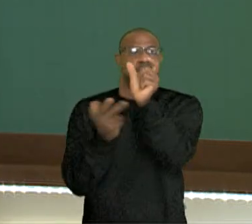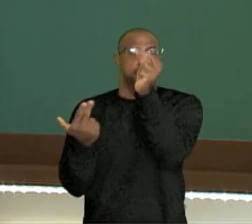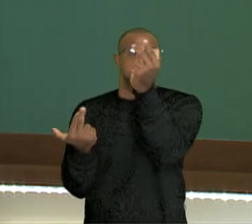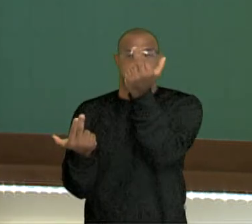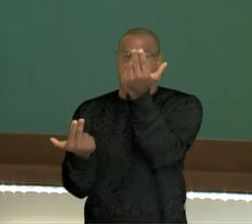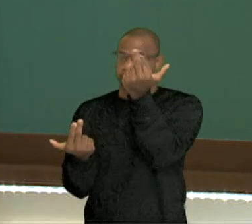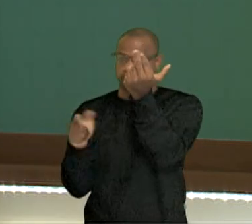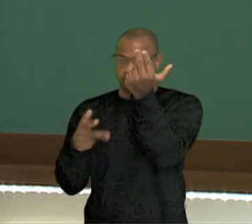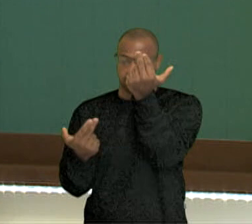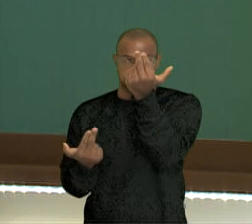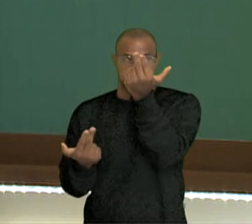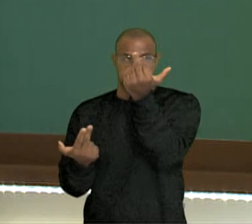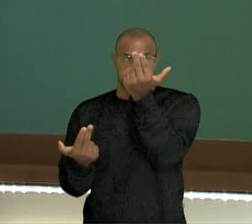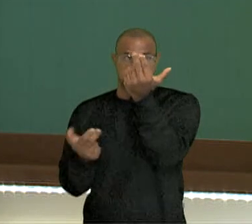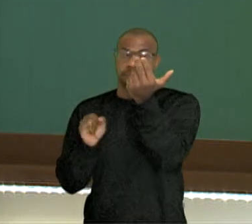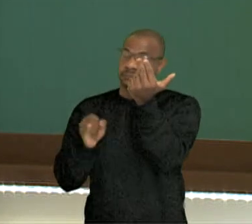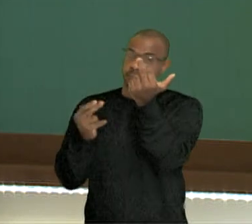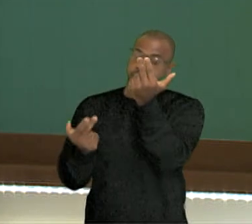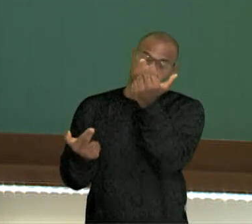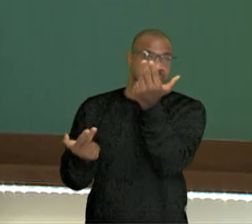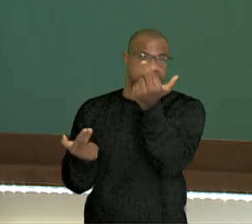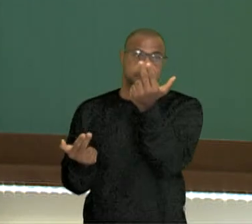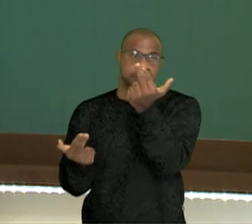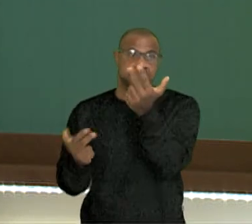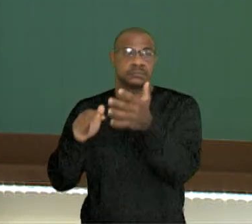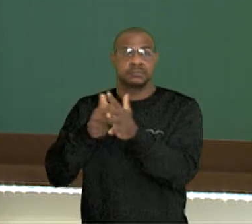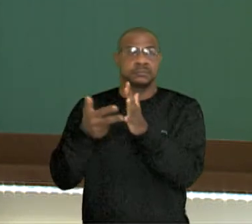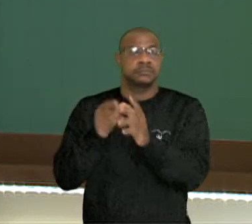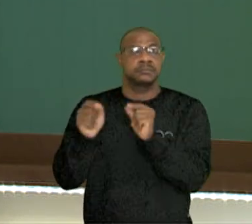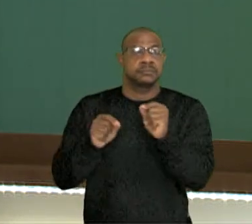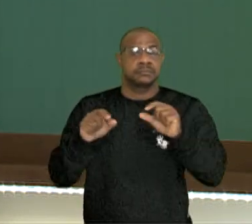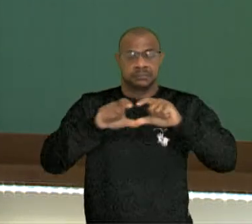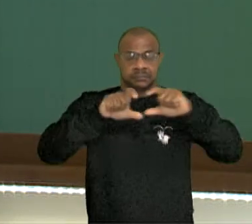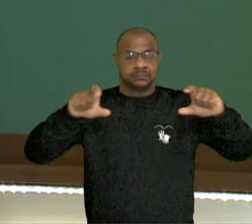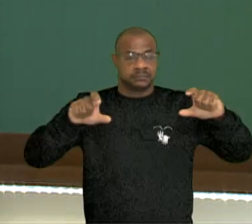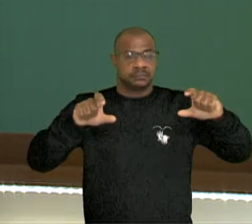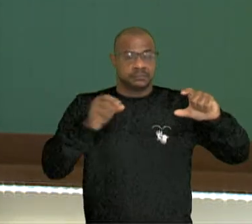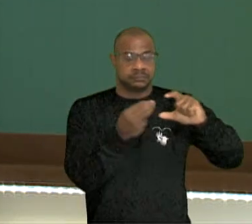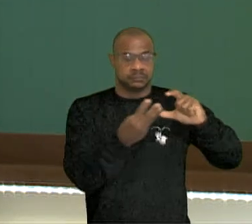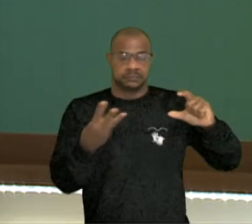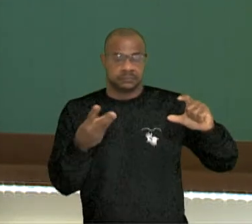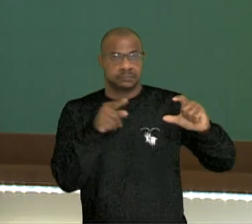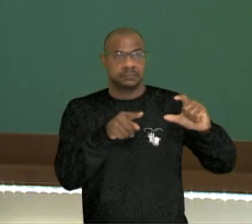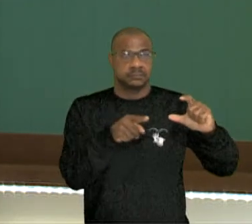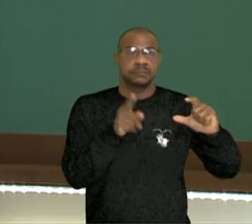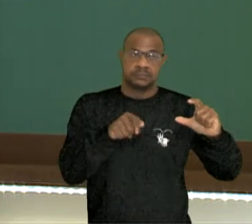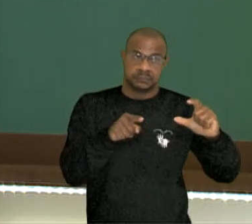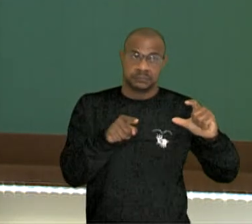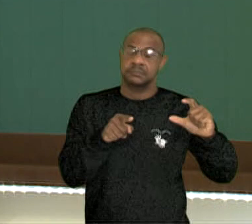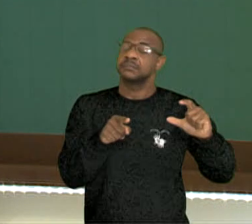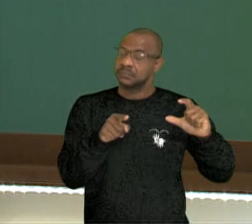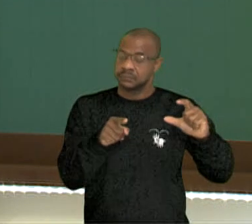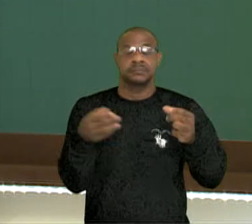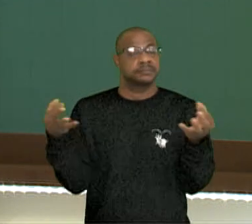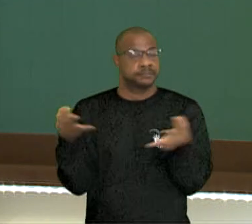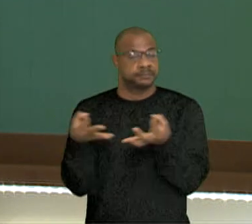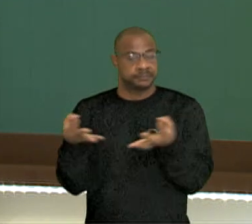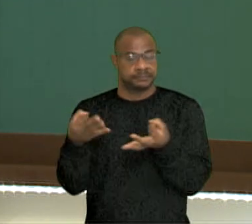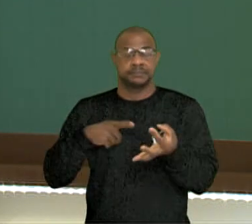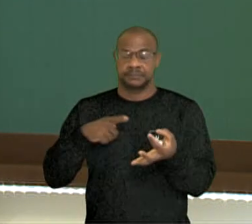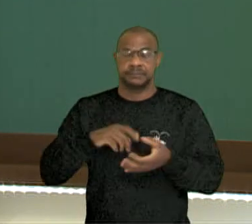esses termos? Se for igual, significa que esse trinômio é sim um trinômio quadrado